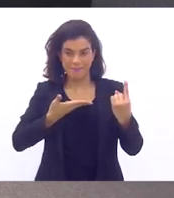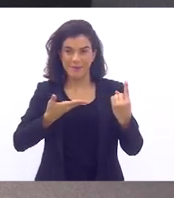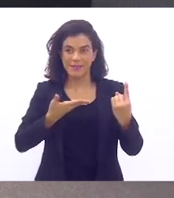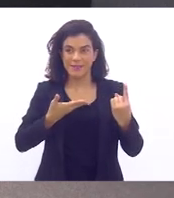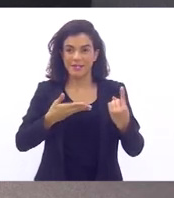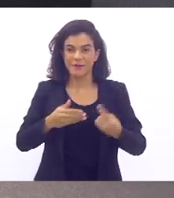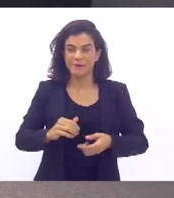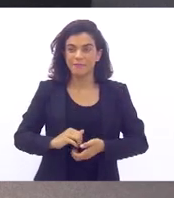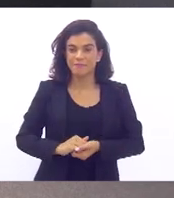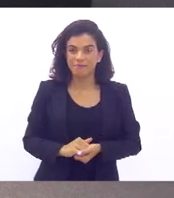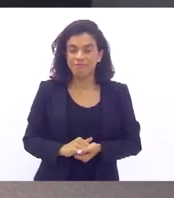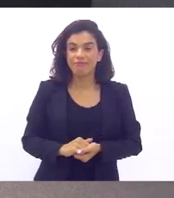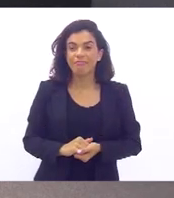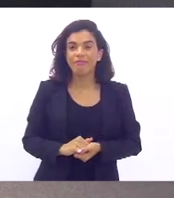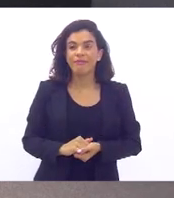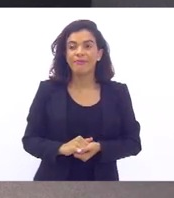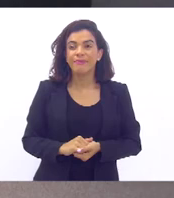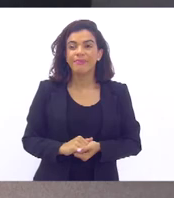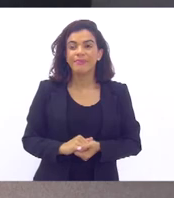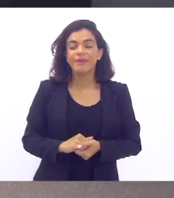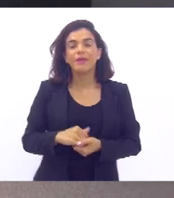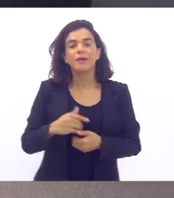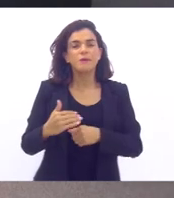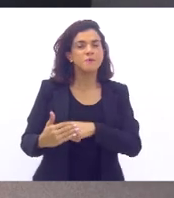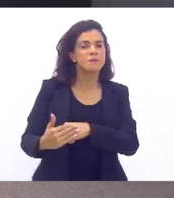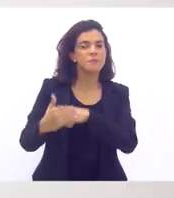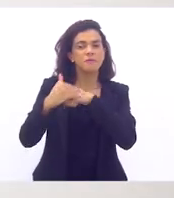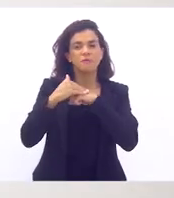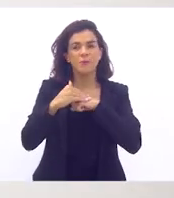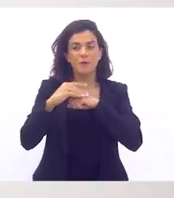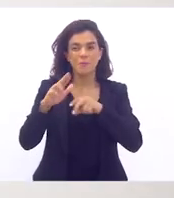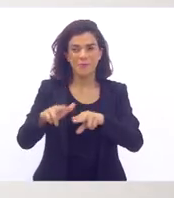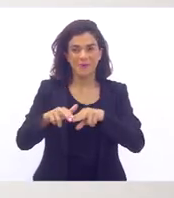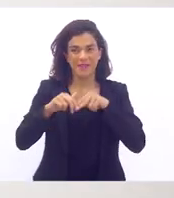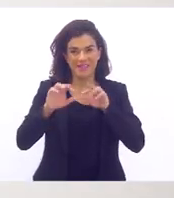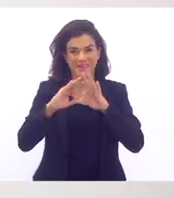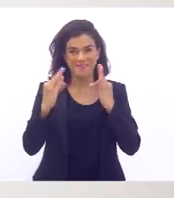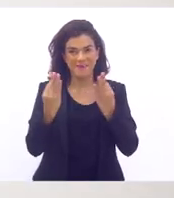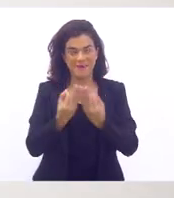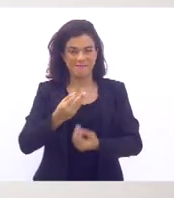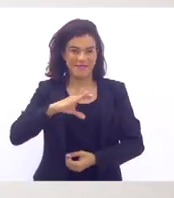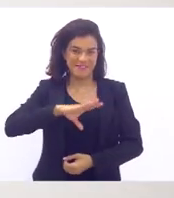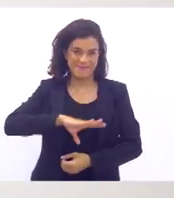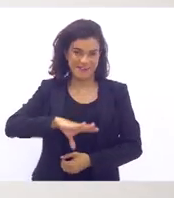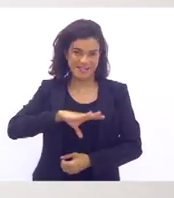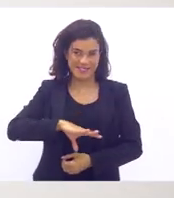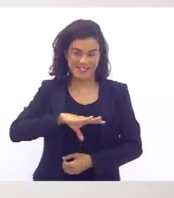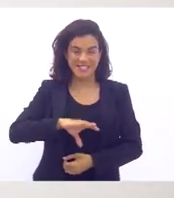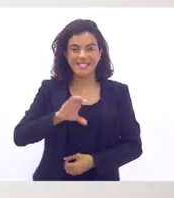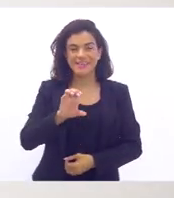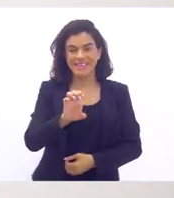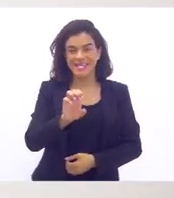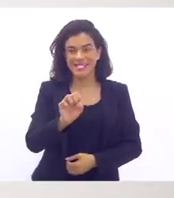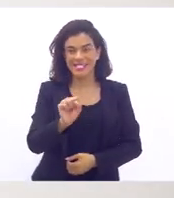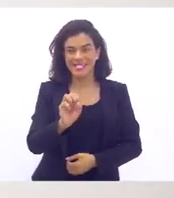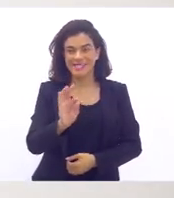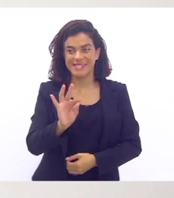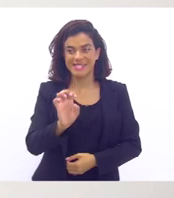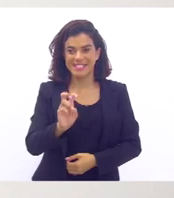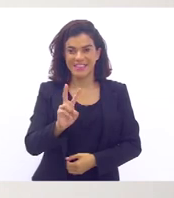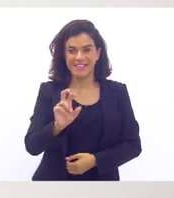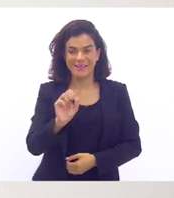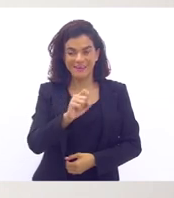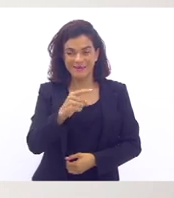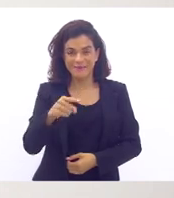e chegou até mim pelo fato da família você é vascaína Estevão todos né Principalmente o Gui